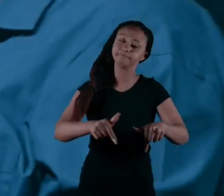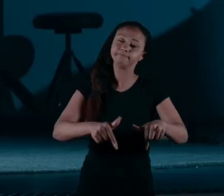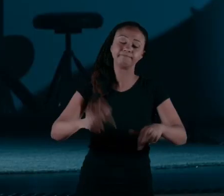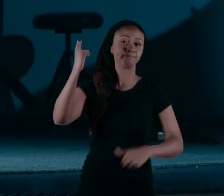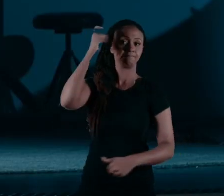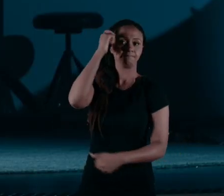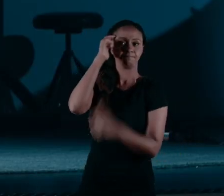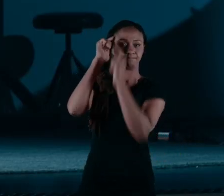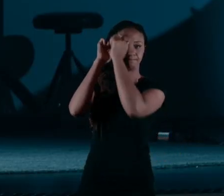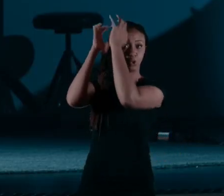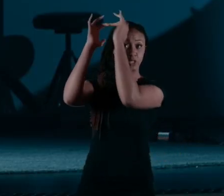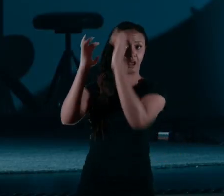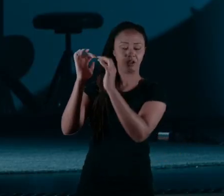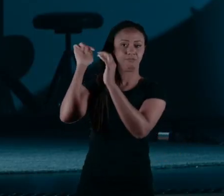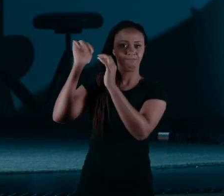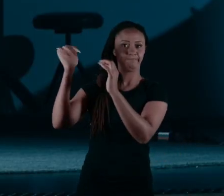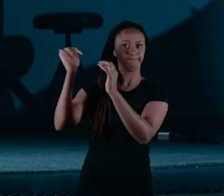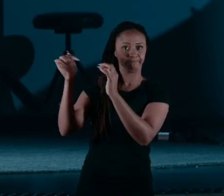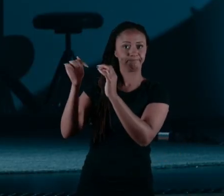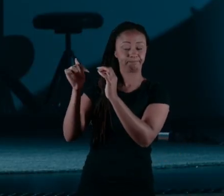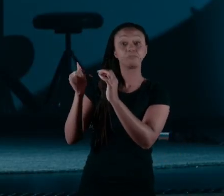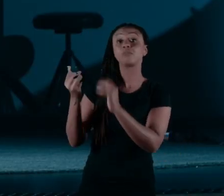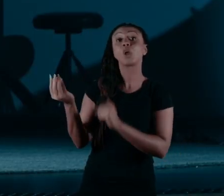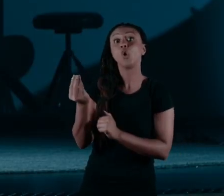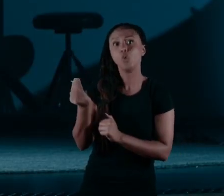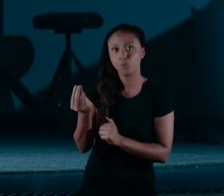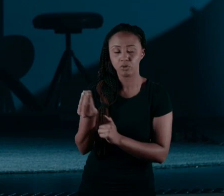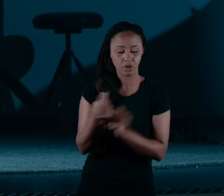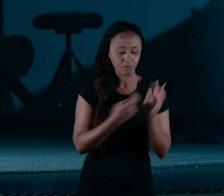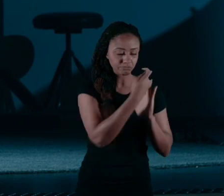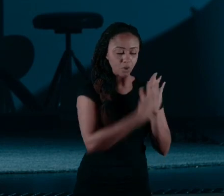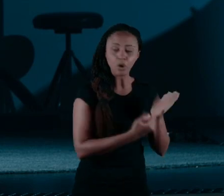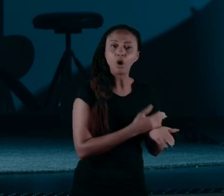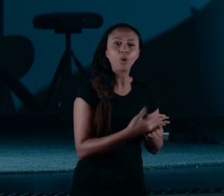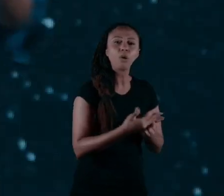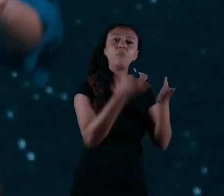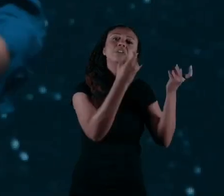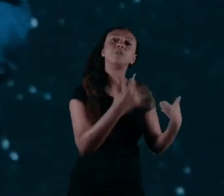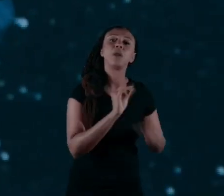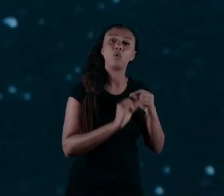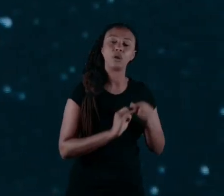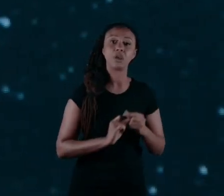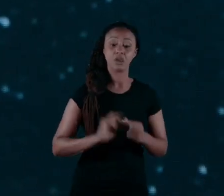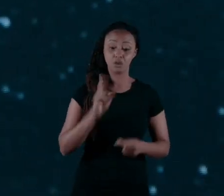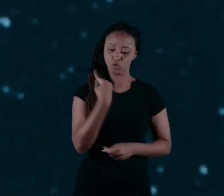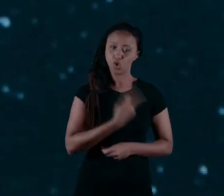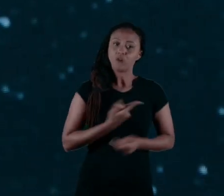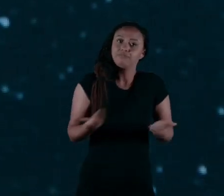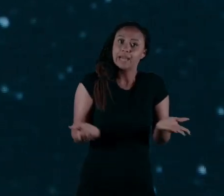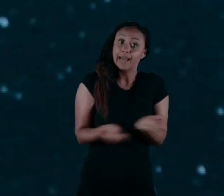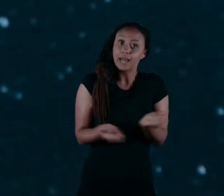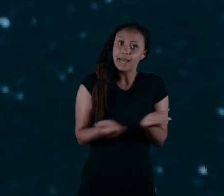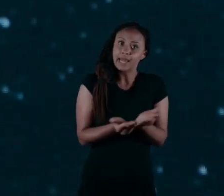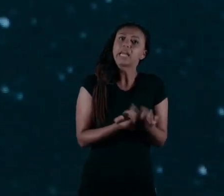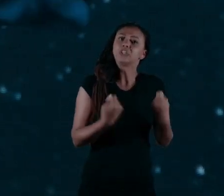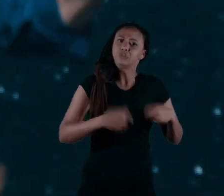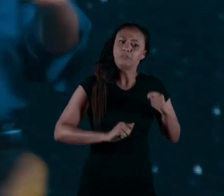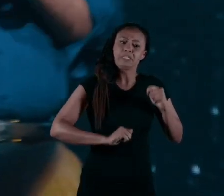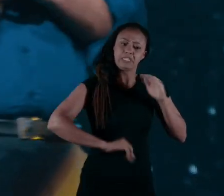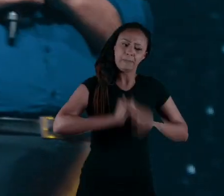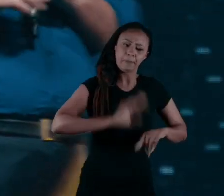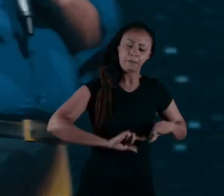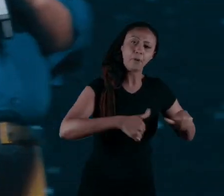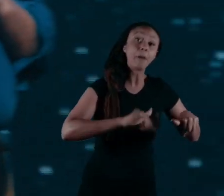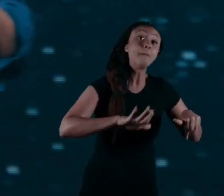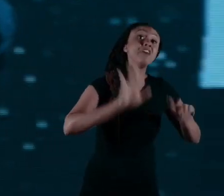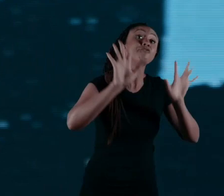Porque o texto, ele começa falando sobre uma série de atitudes que o cristão deve ter, mas no final ele